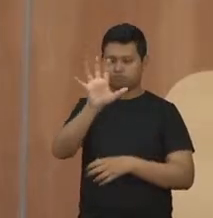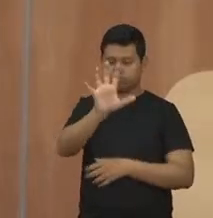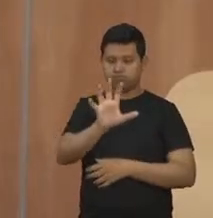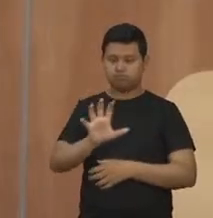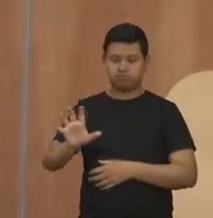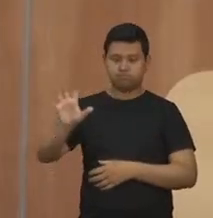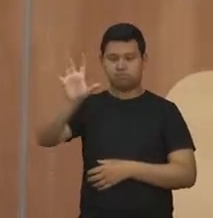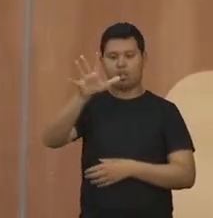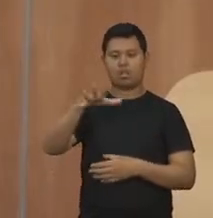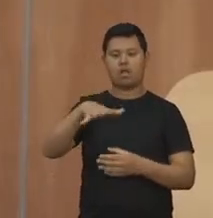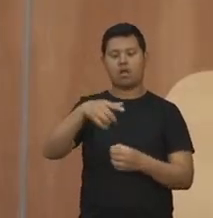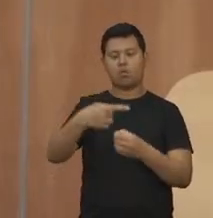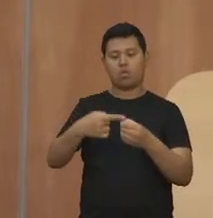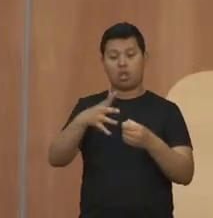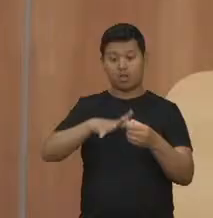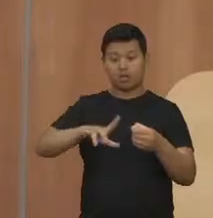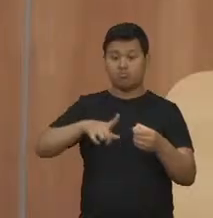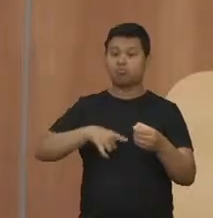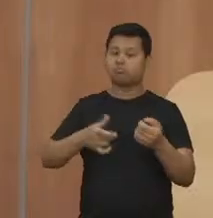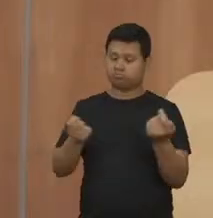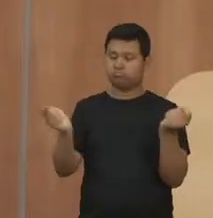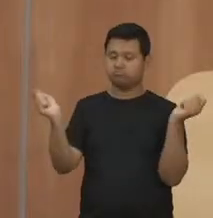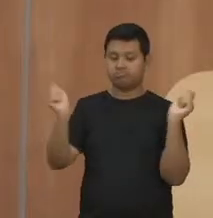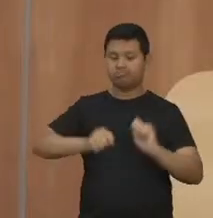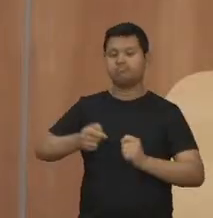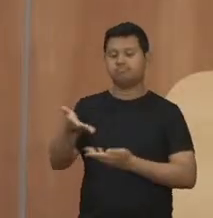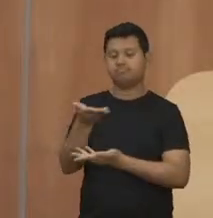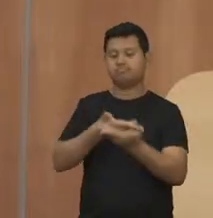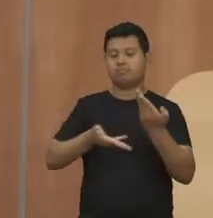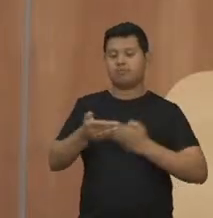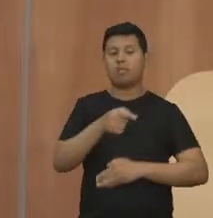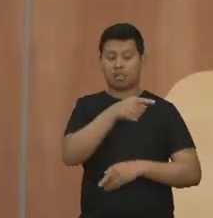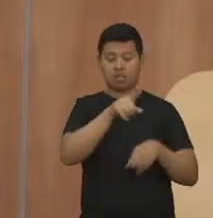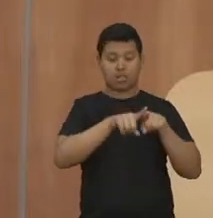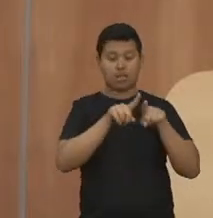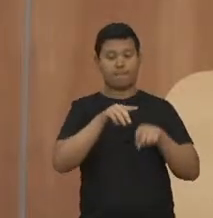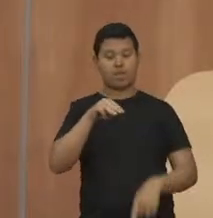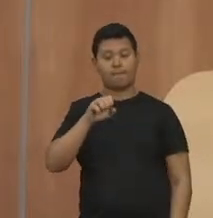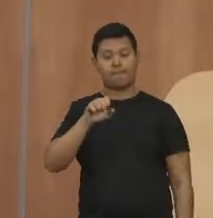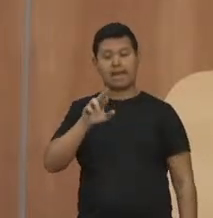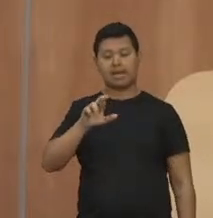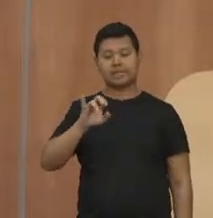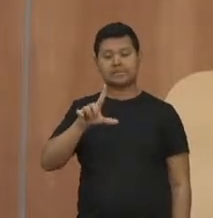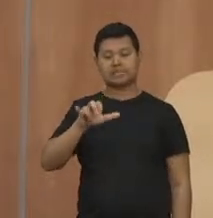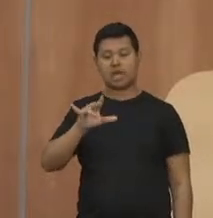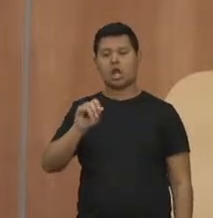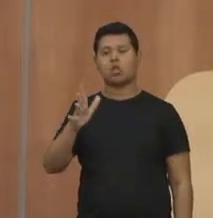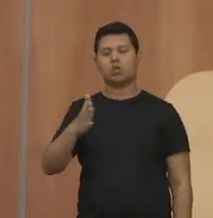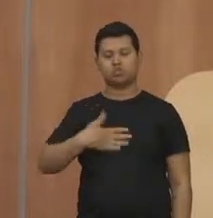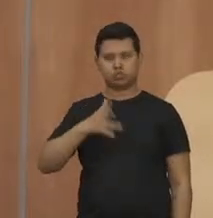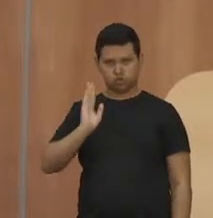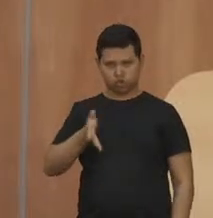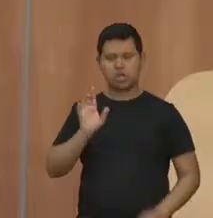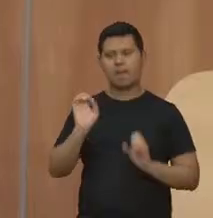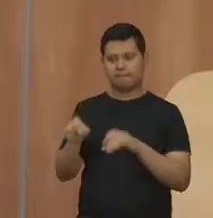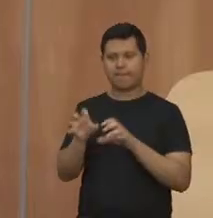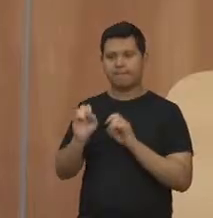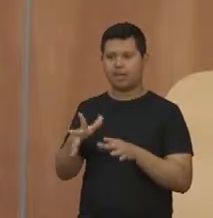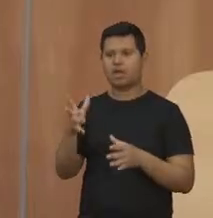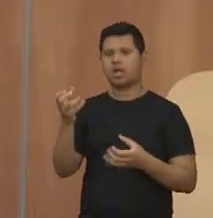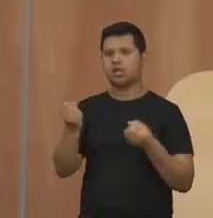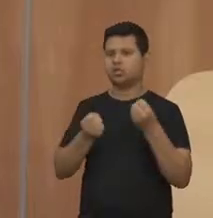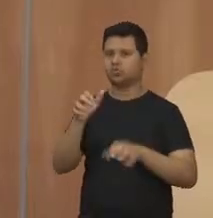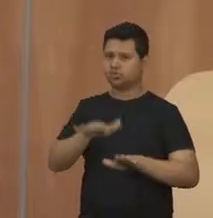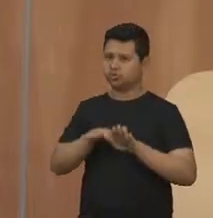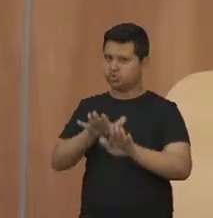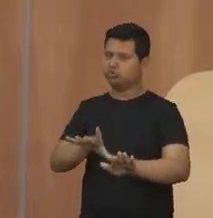cidade tenha aí uma escola atendida. Inclusive o Marcelo também já foi educador de trânsito, eu também fui, a Kathleen é até hoje, o Sidney. Então a gente